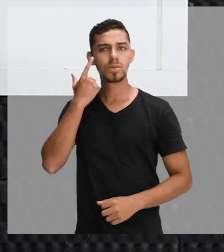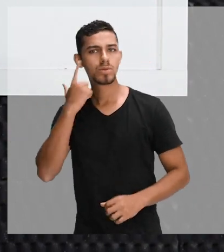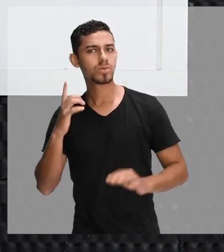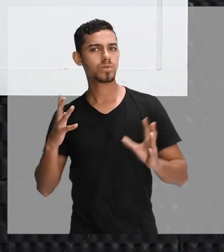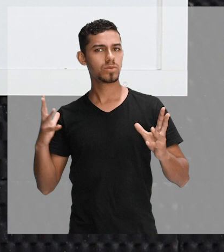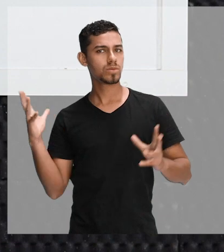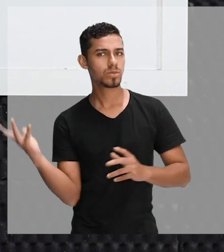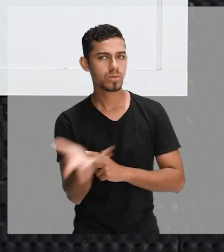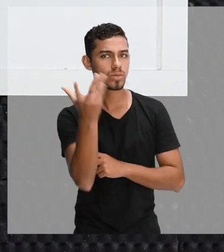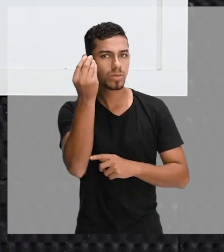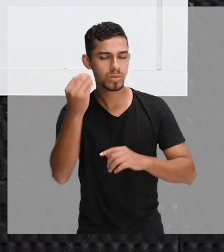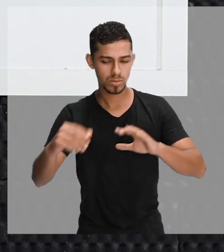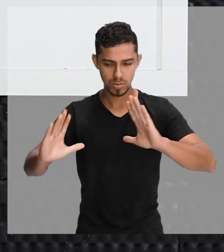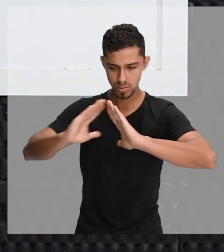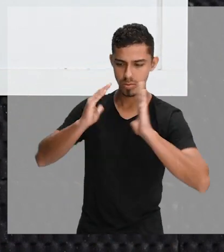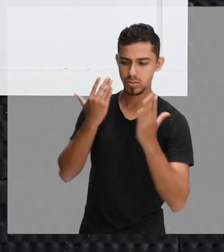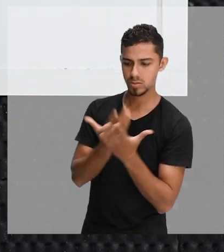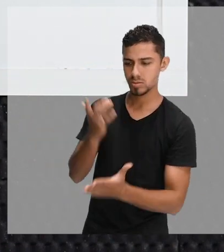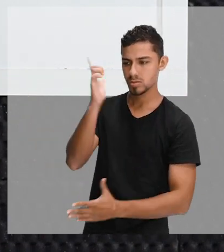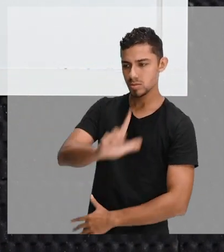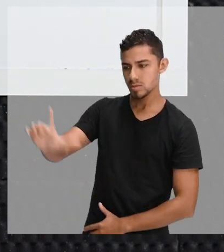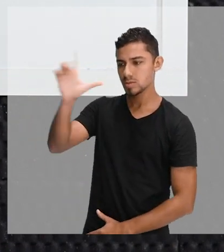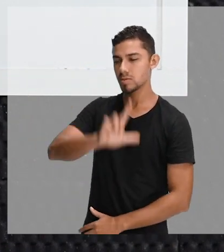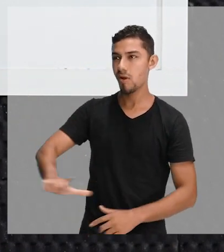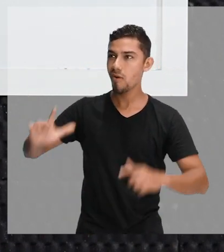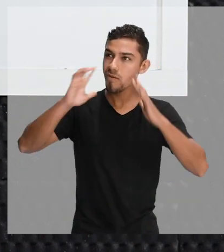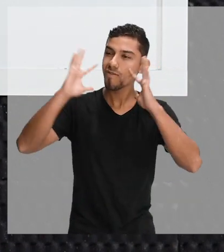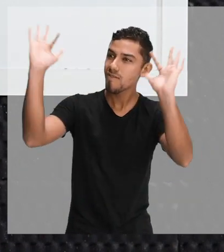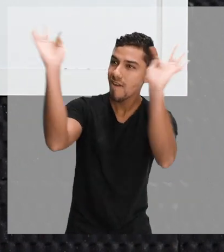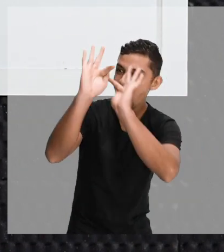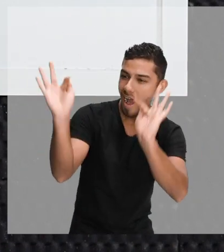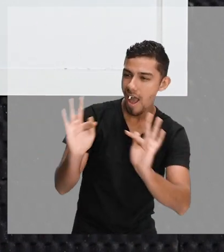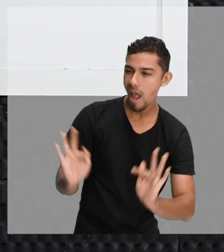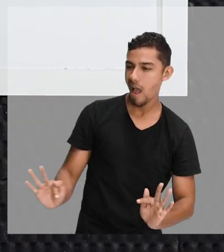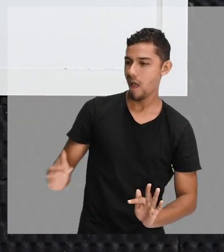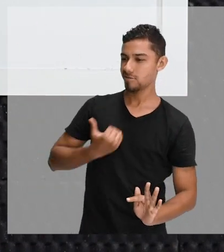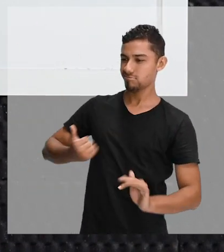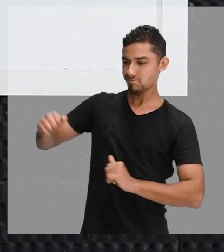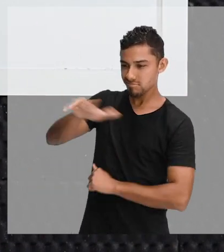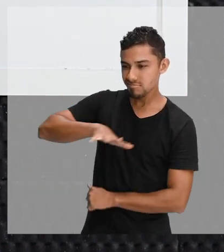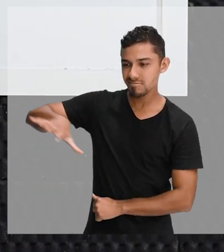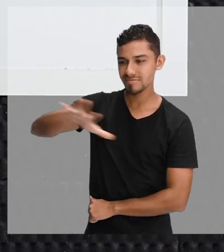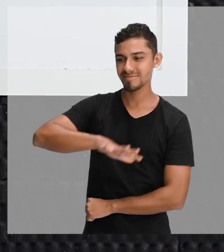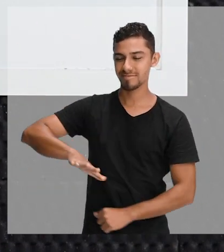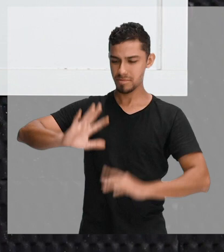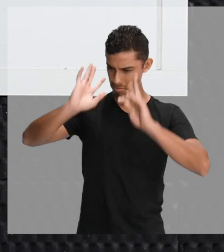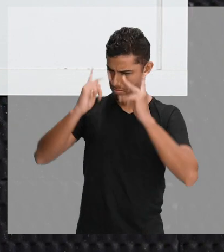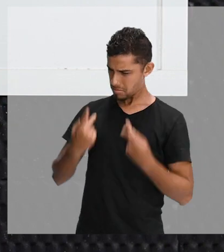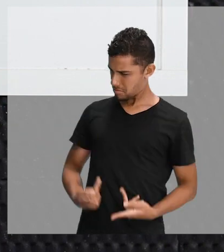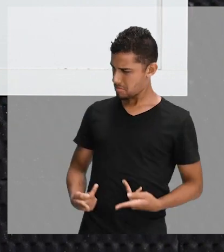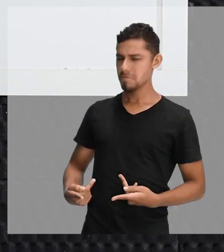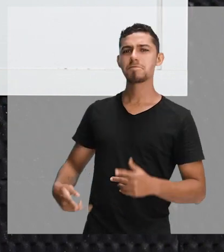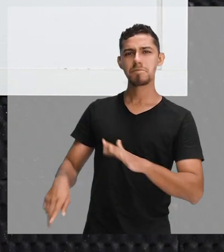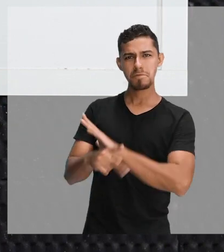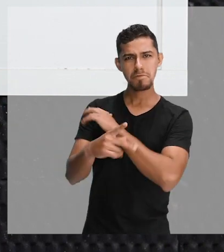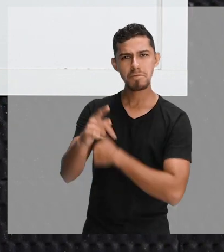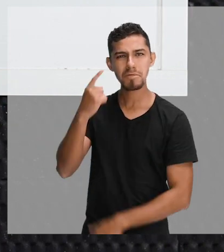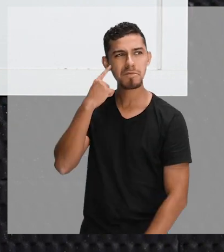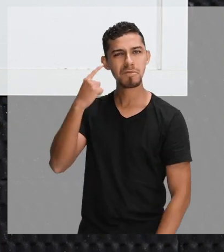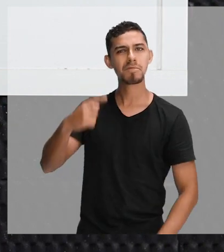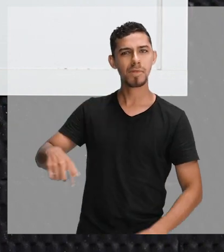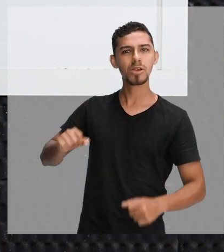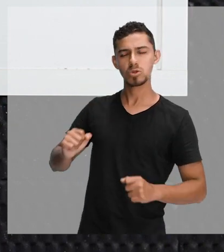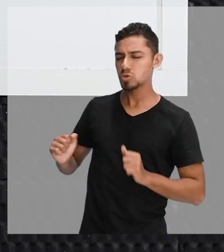vamos nos preocupar com a nossa felicidade terrena, este ser humano aqui nos